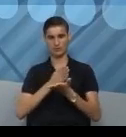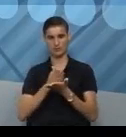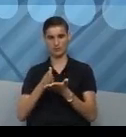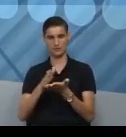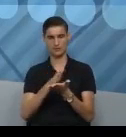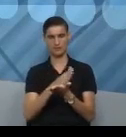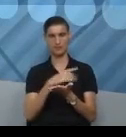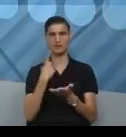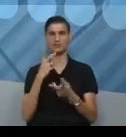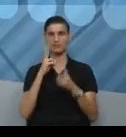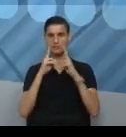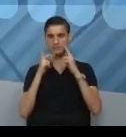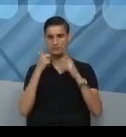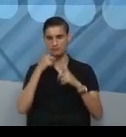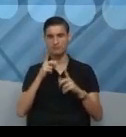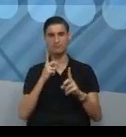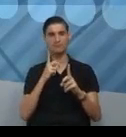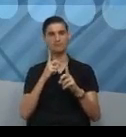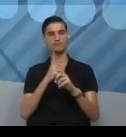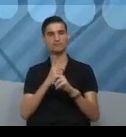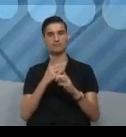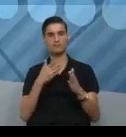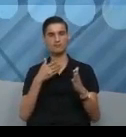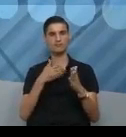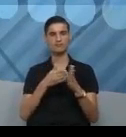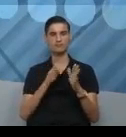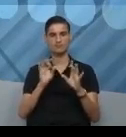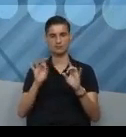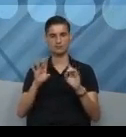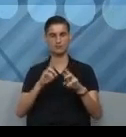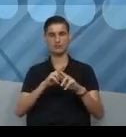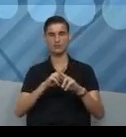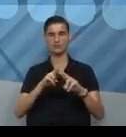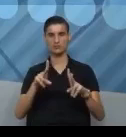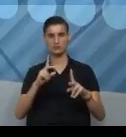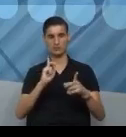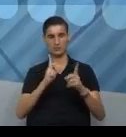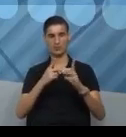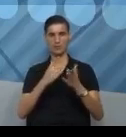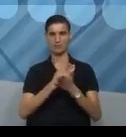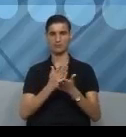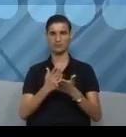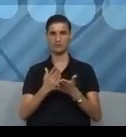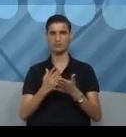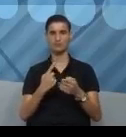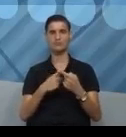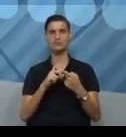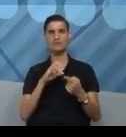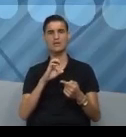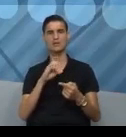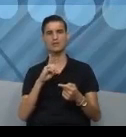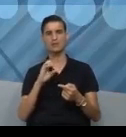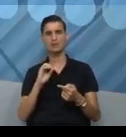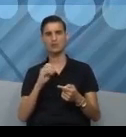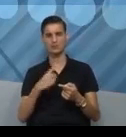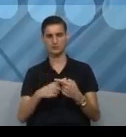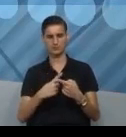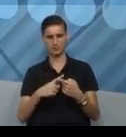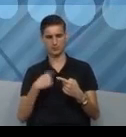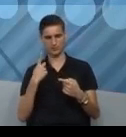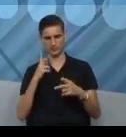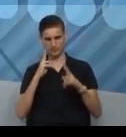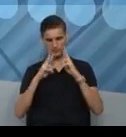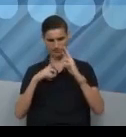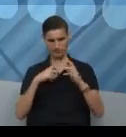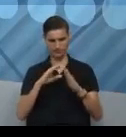separação, é que a gente consegue identificar, chegar em equações diferenciais ordinárias. Por que é uma EDO? Porque nós estamos